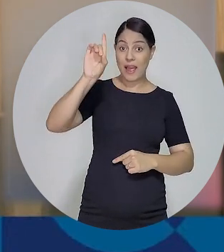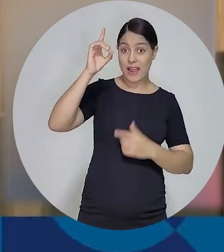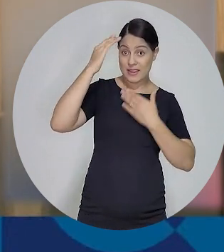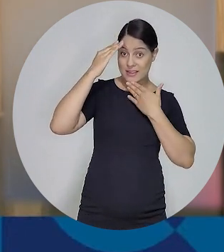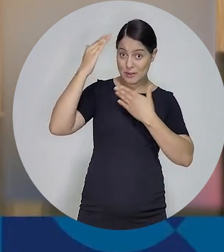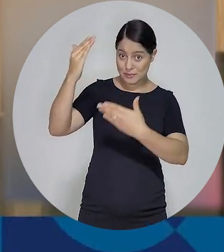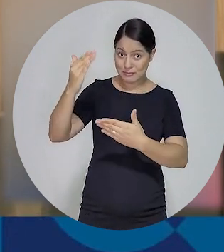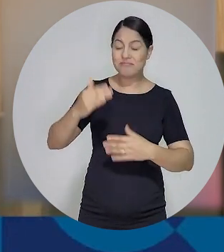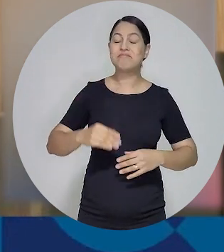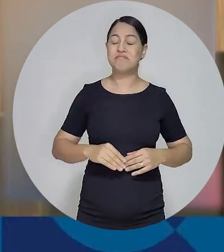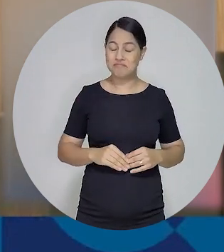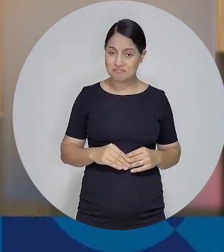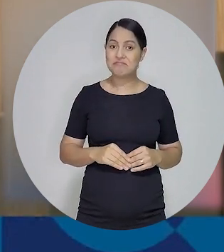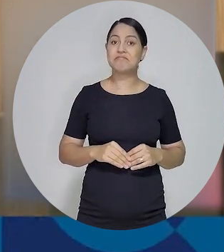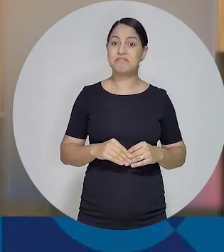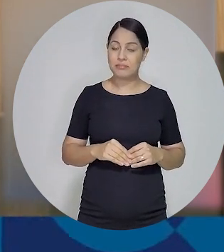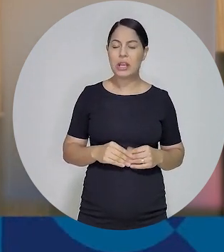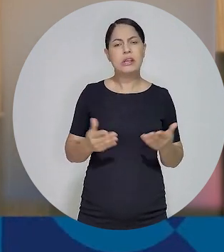graças,